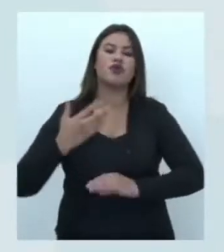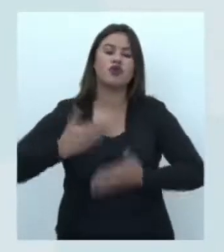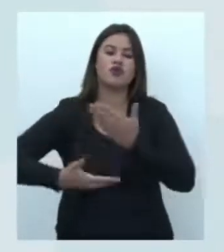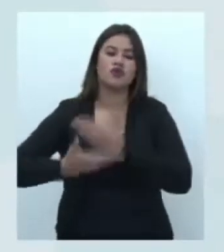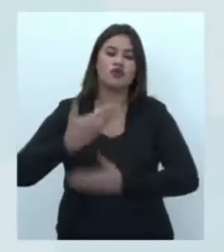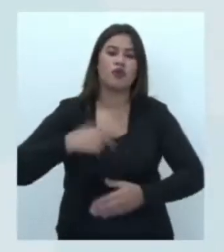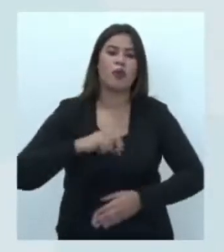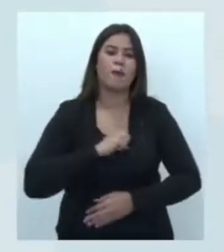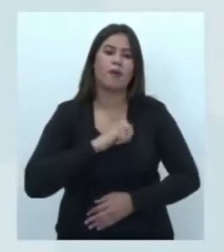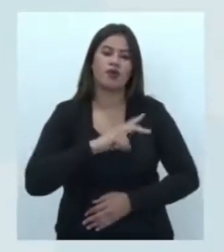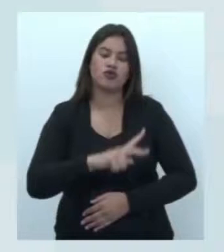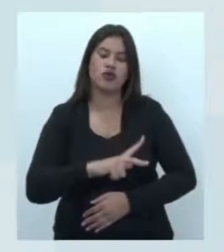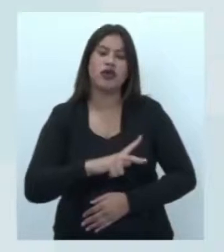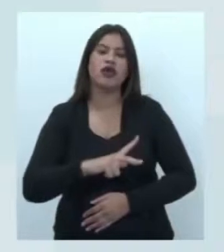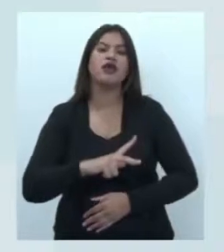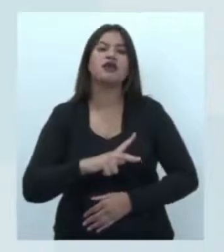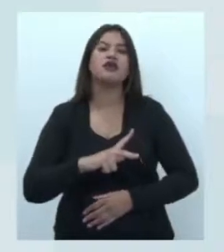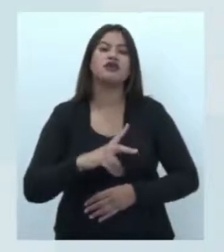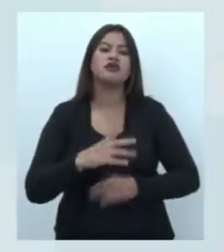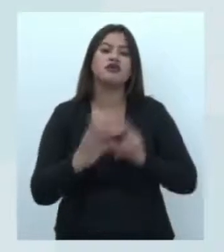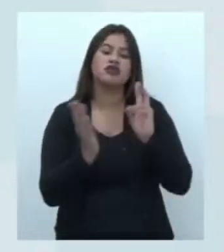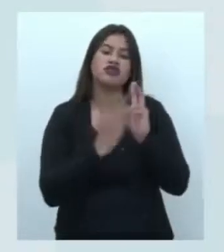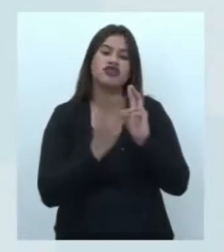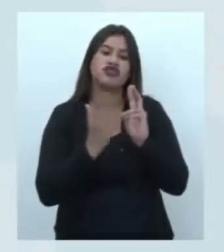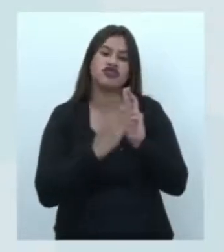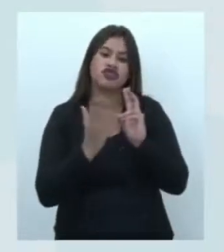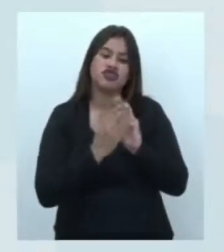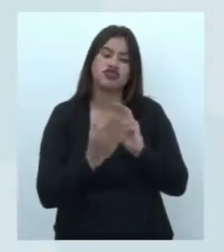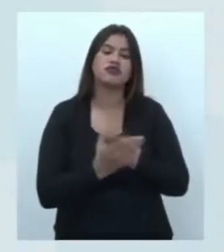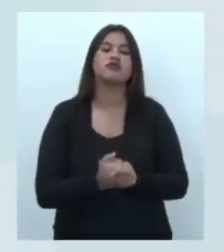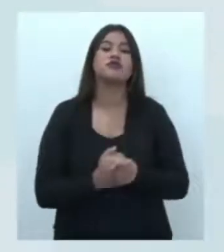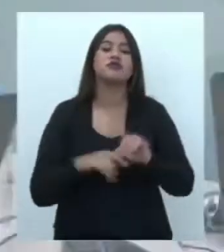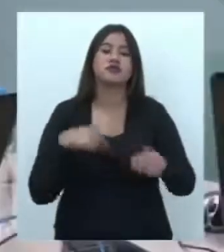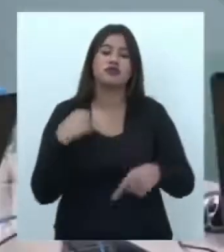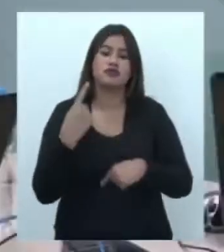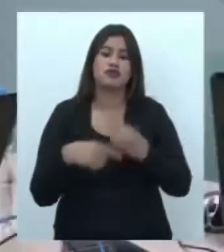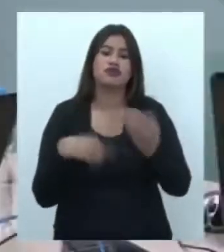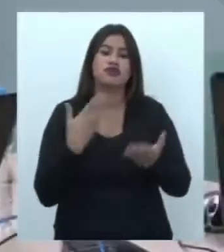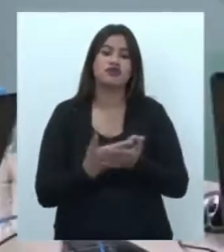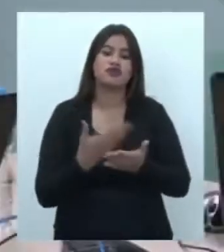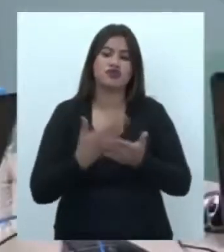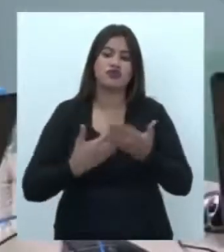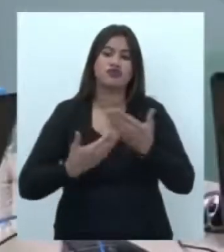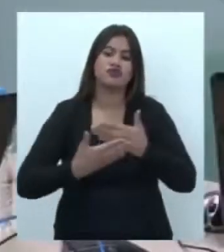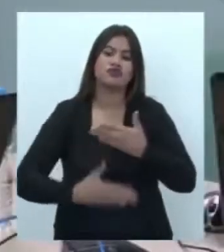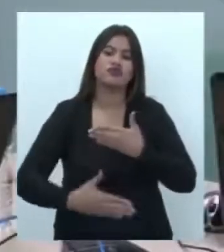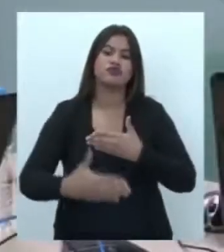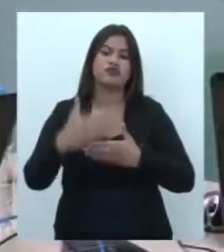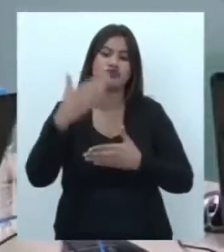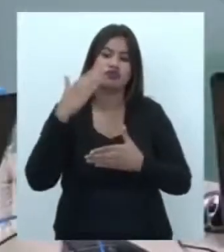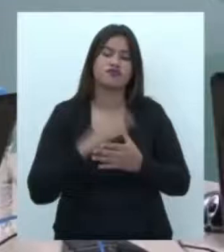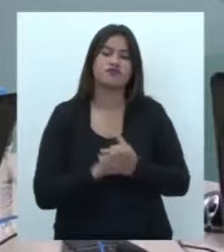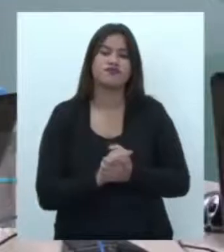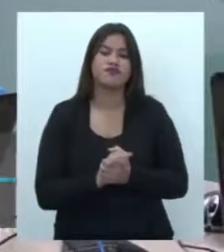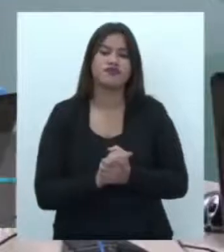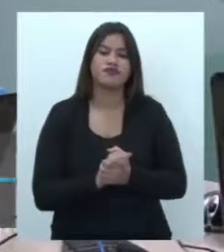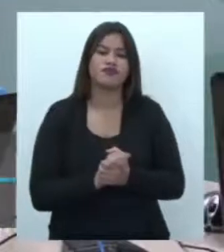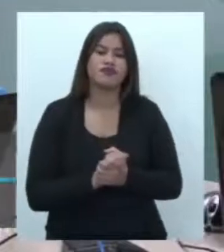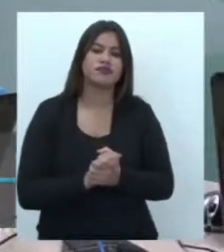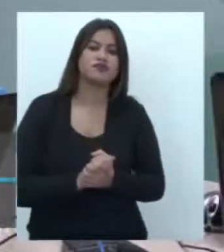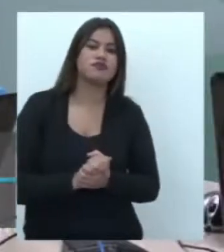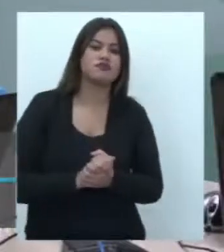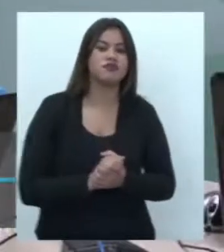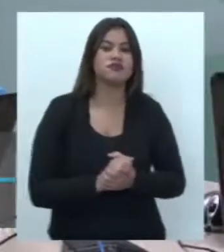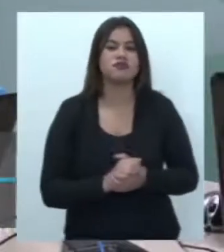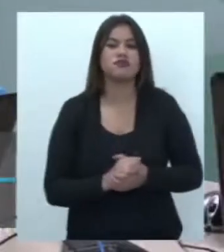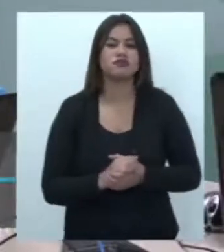e indígenas, e isso a gente vai comentar em próximas aulas, em outros momentos, né, porque a gente traz